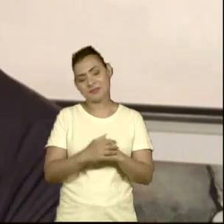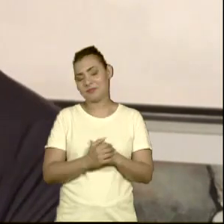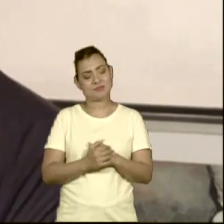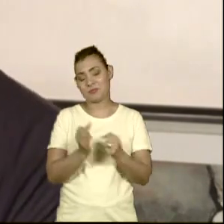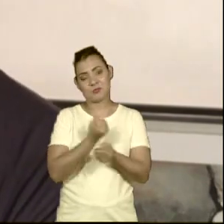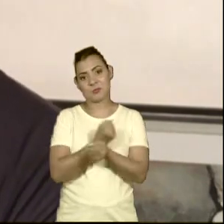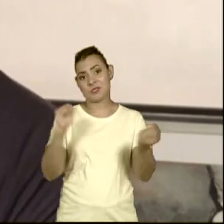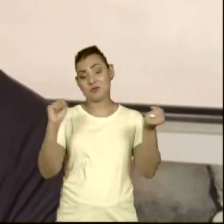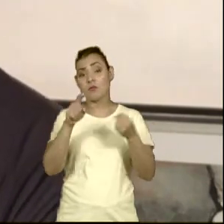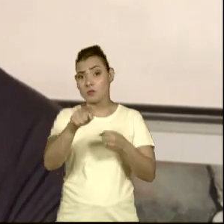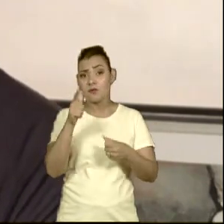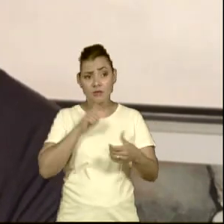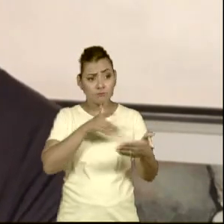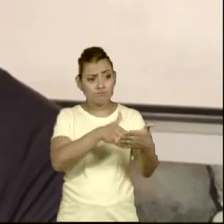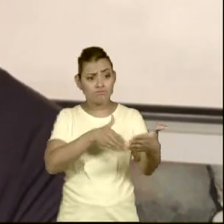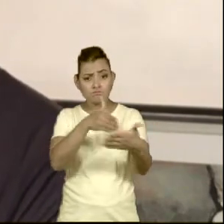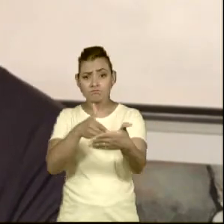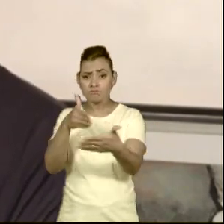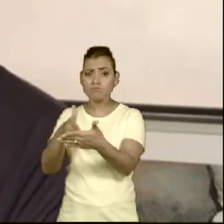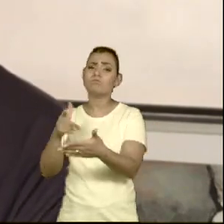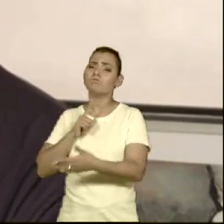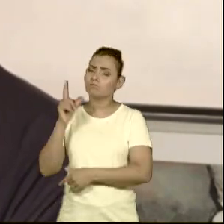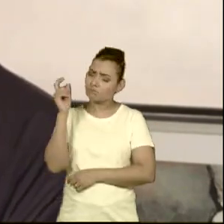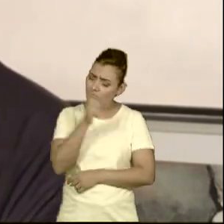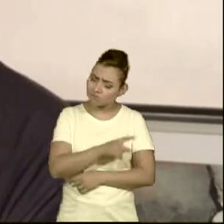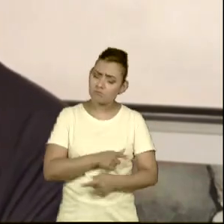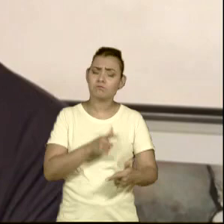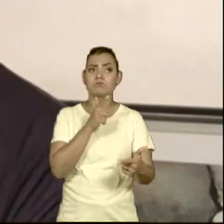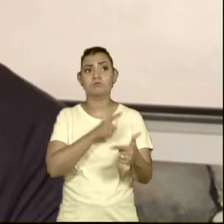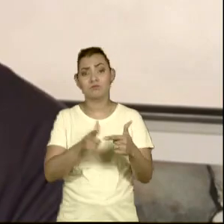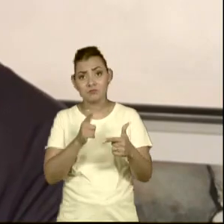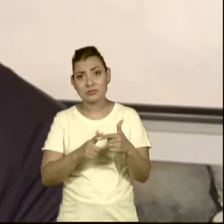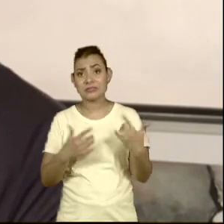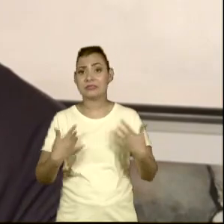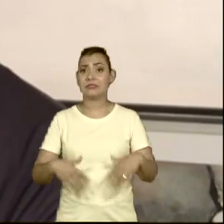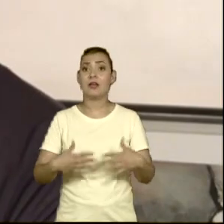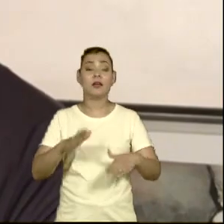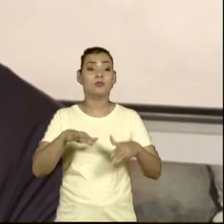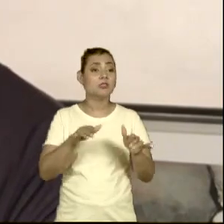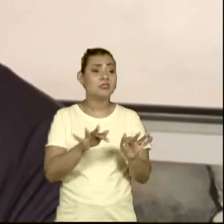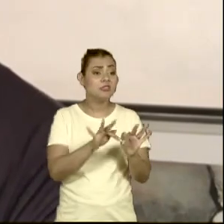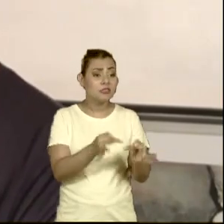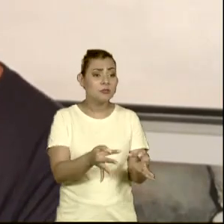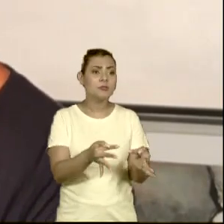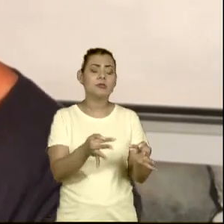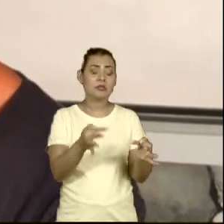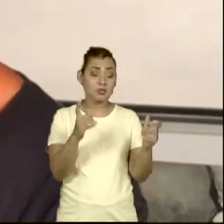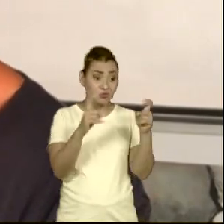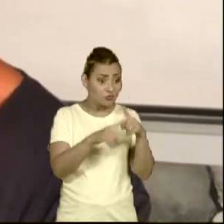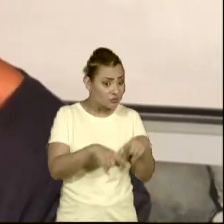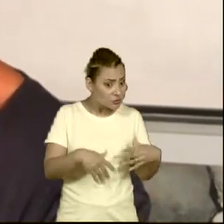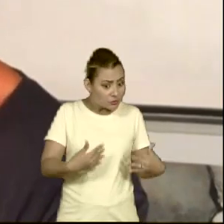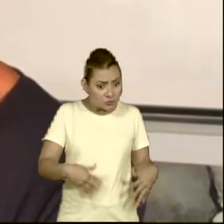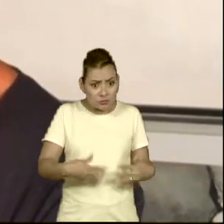Você vai encontrar, às vezes, bobagens se tornam coisas dificílimas, às vezes,